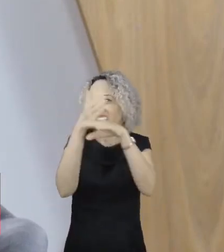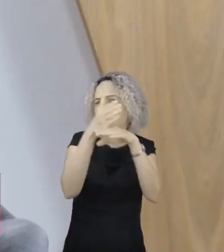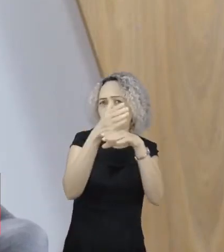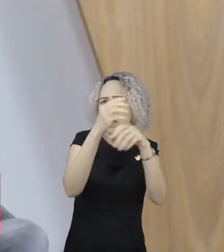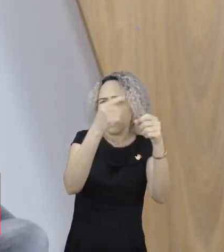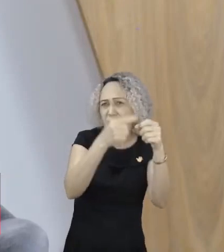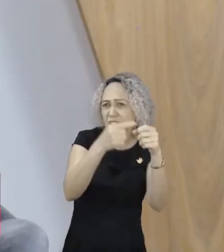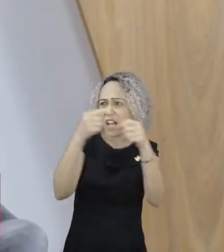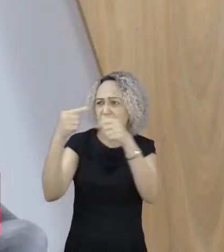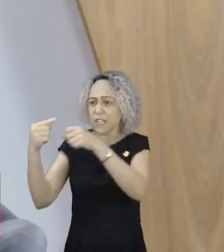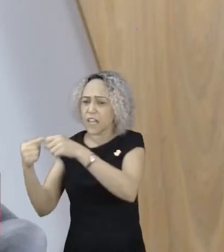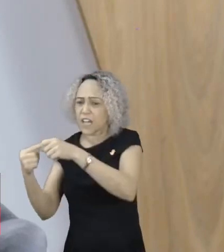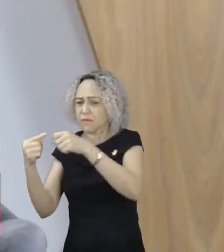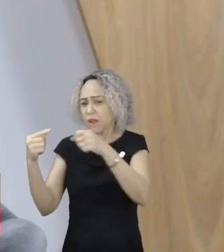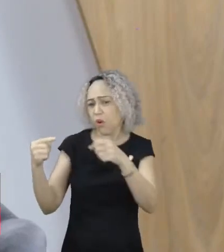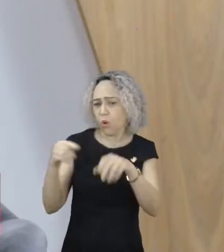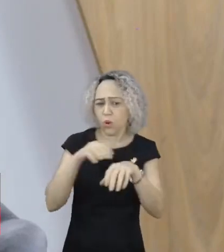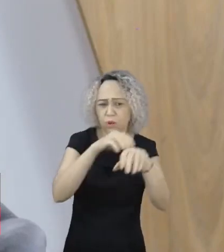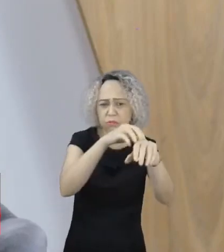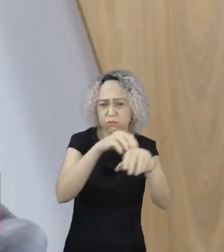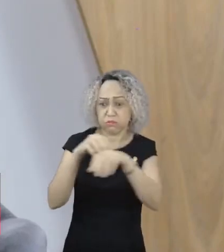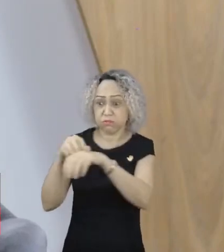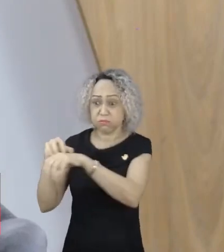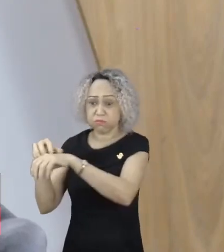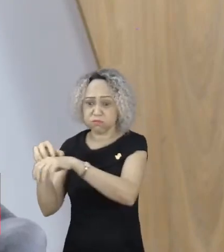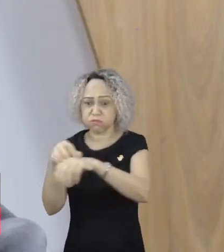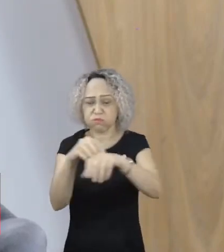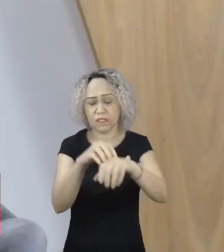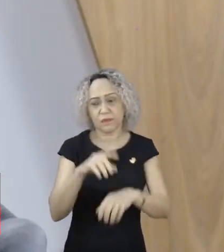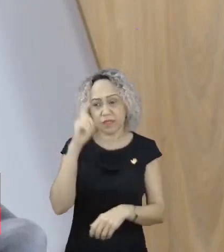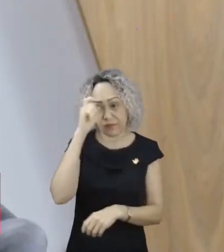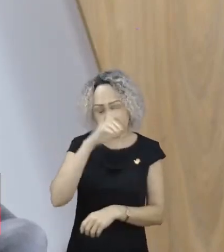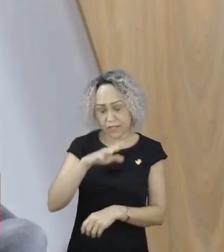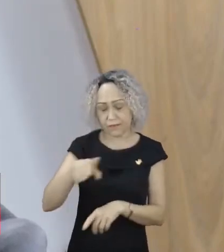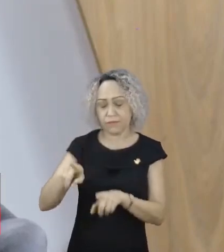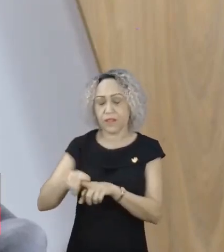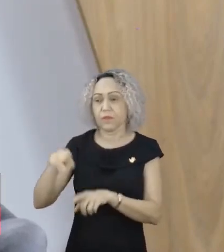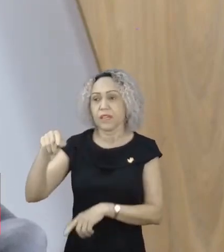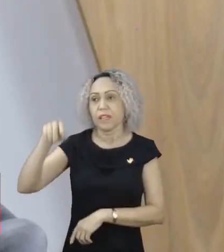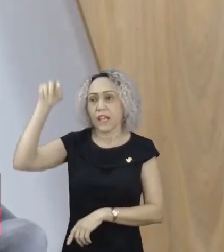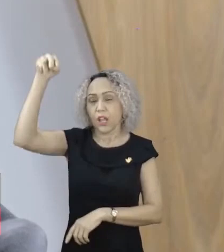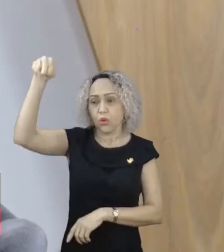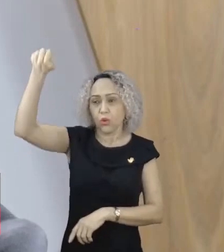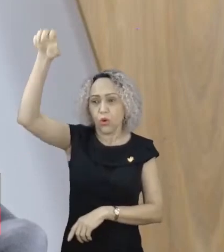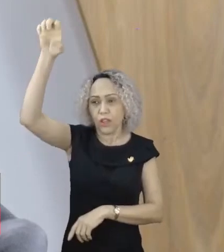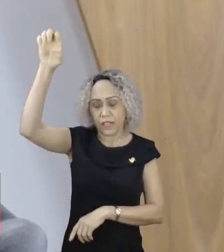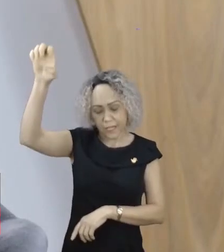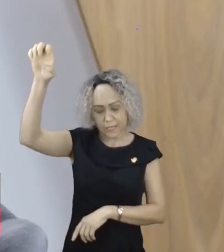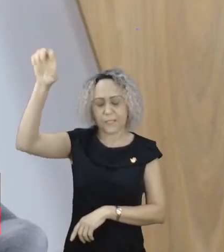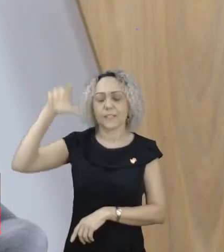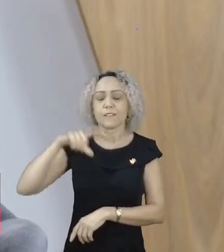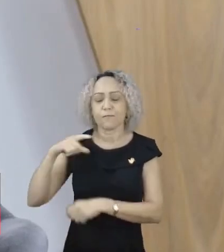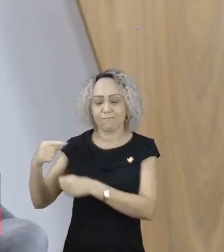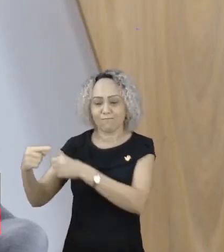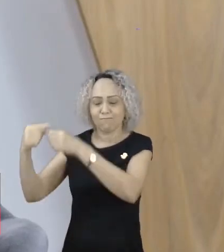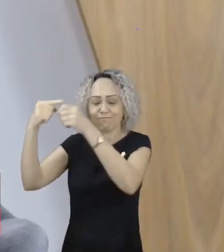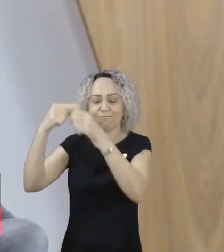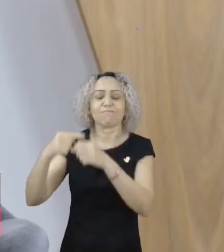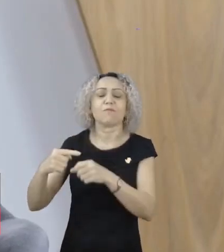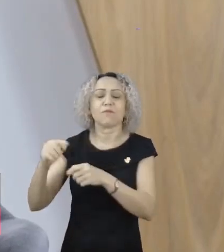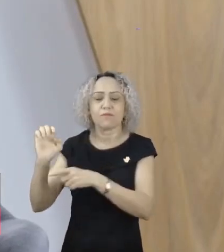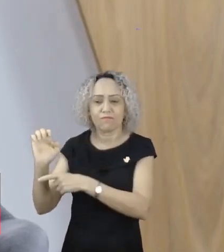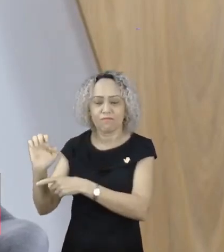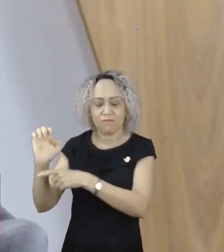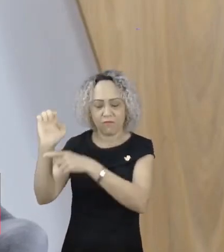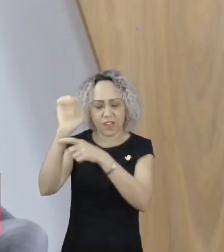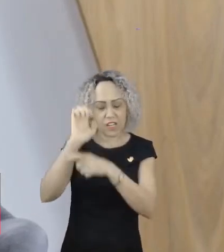A gente, em conversa com a FUNAI, está fazendo em algumas cidades que tem um quantitativo indígena muito grande, porque no caso do